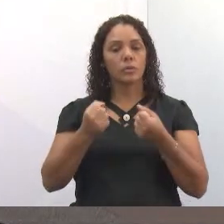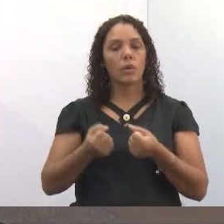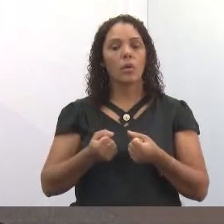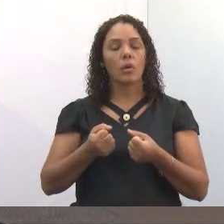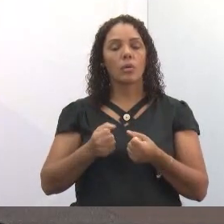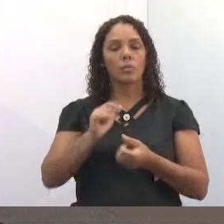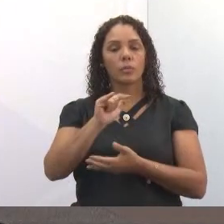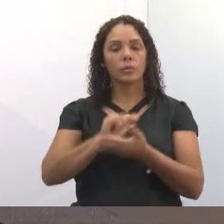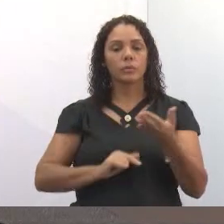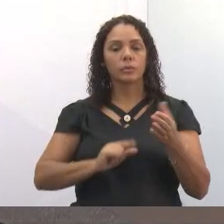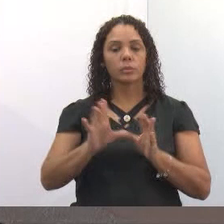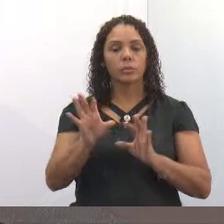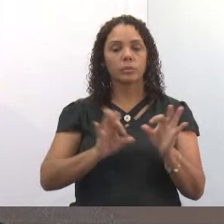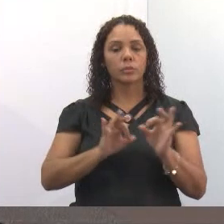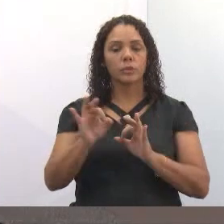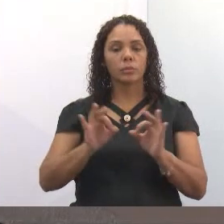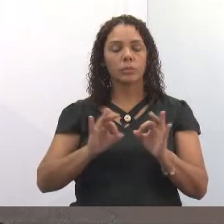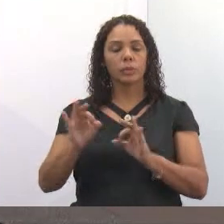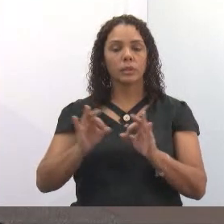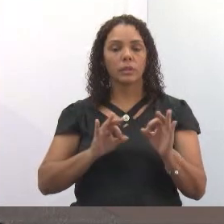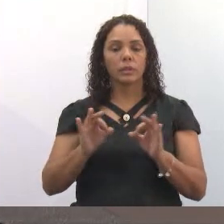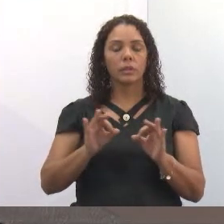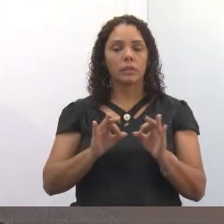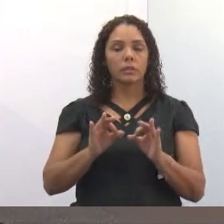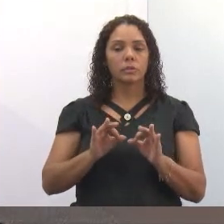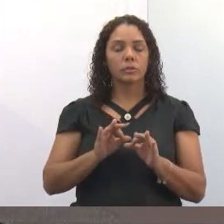regularização fundiária urbana, atendendo